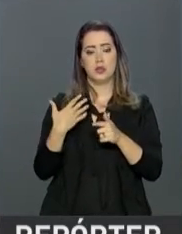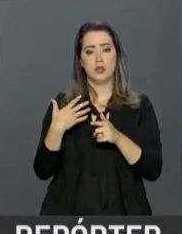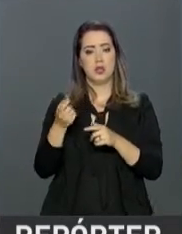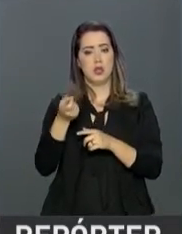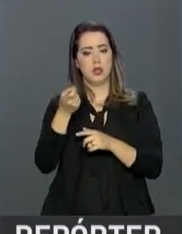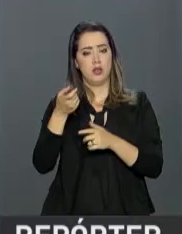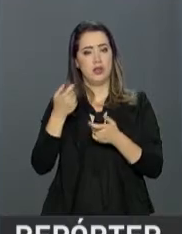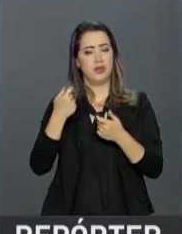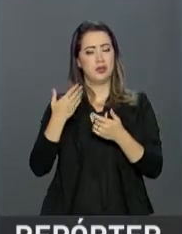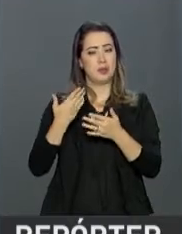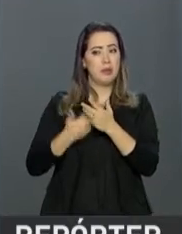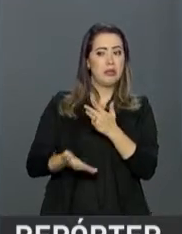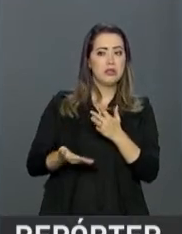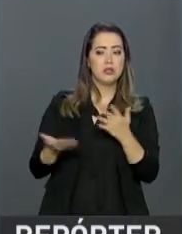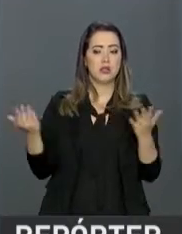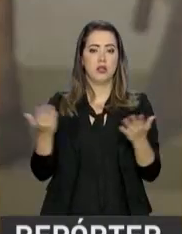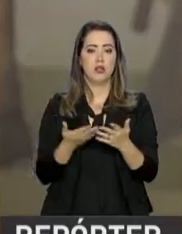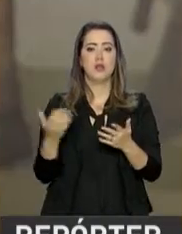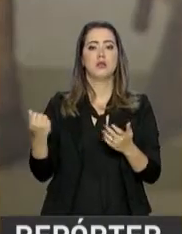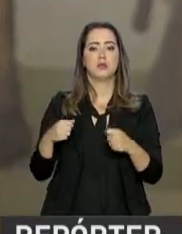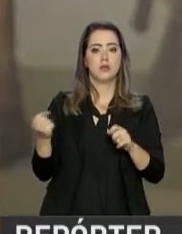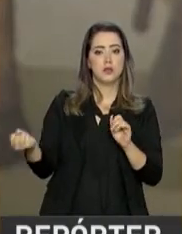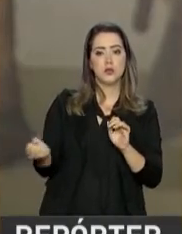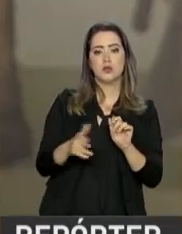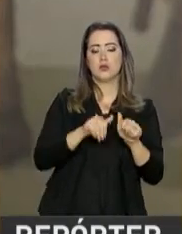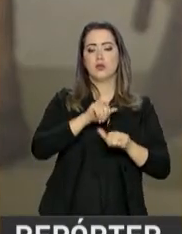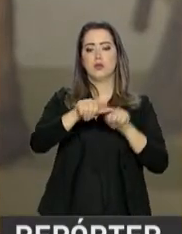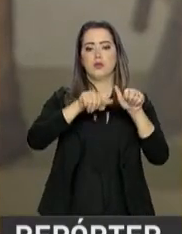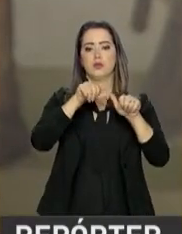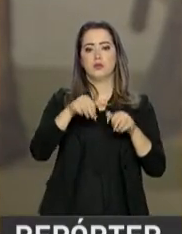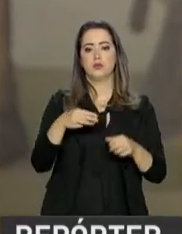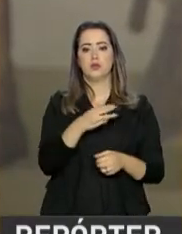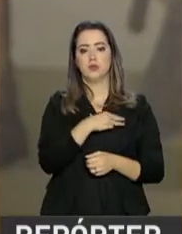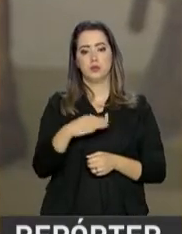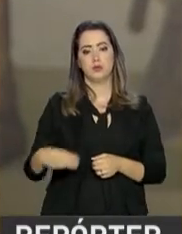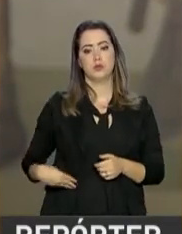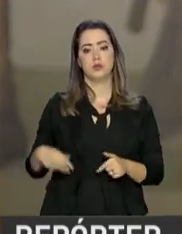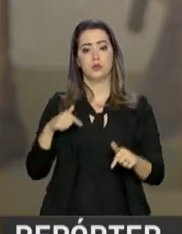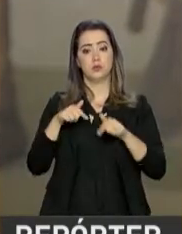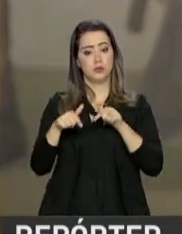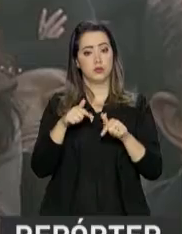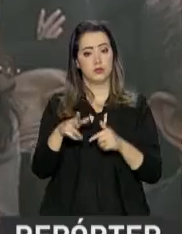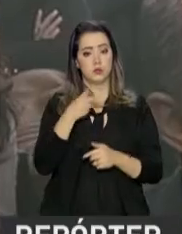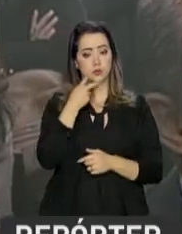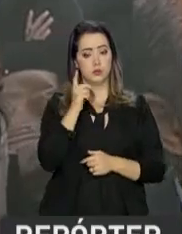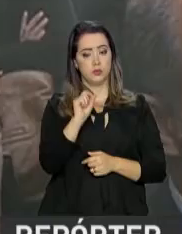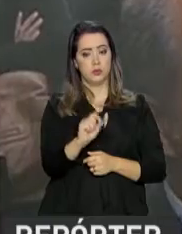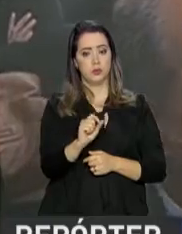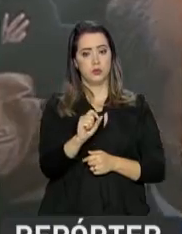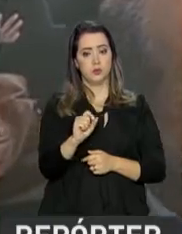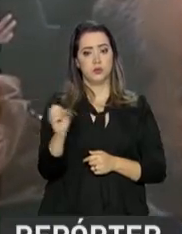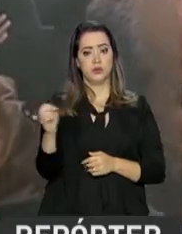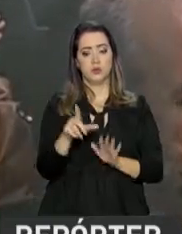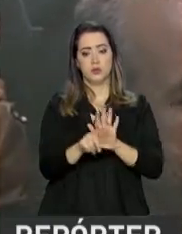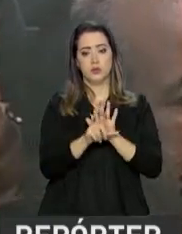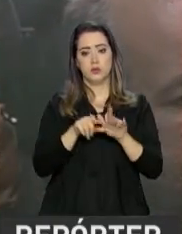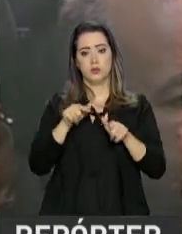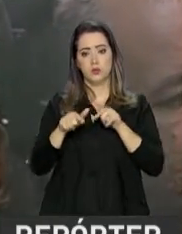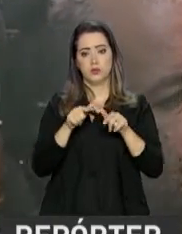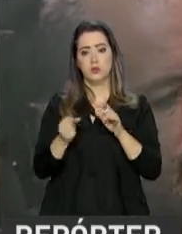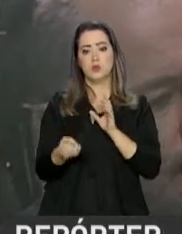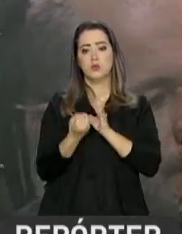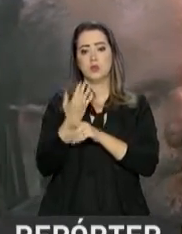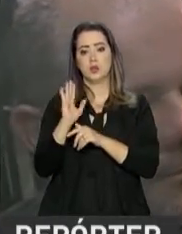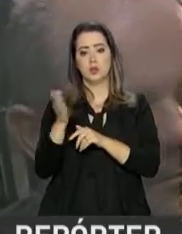que precisavam dessa modernização para o ministro do trabalho a modernização das leis trabalhistas já está